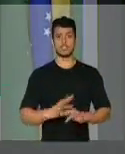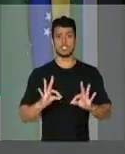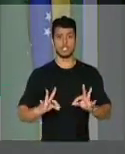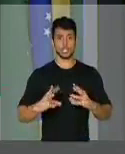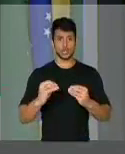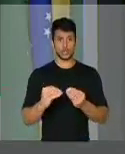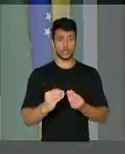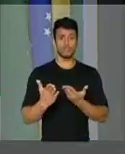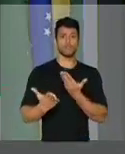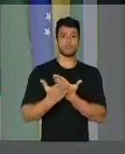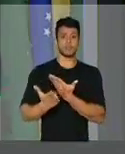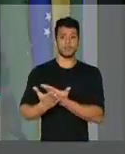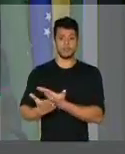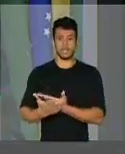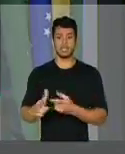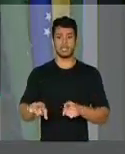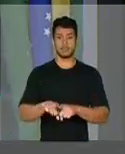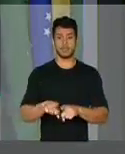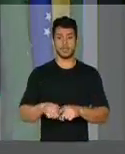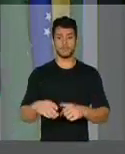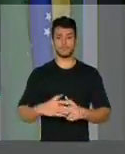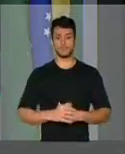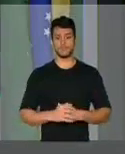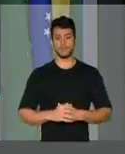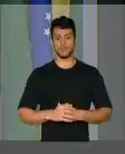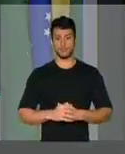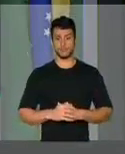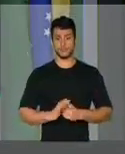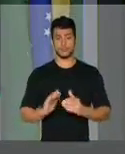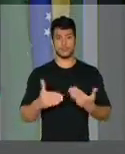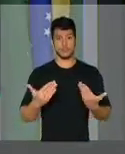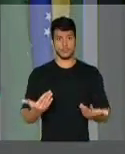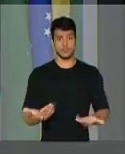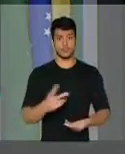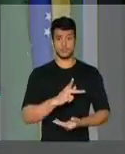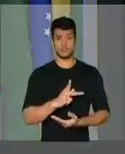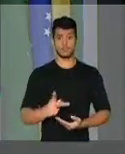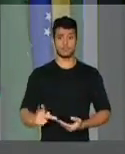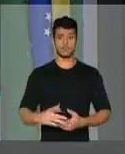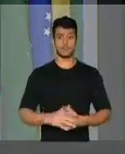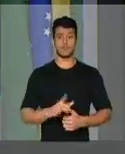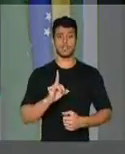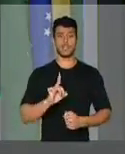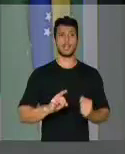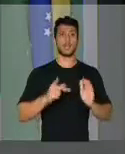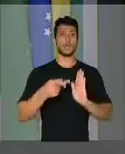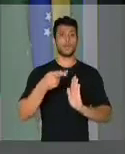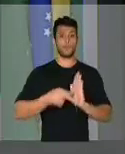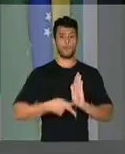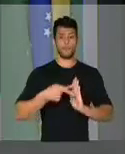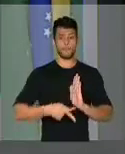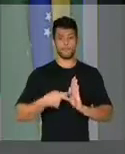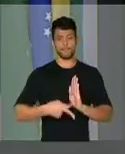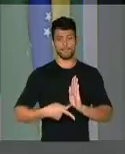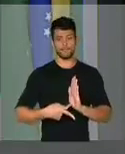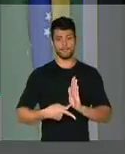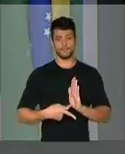seus apensados. Senhor presidente, esse é o parecer